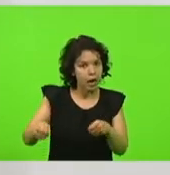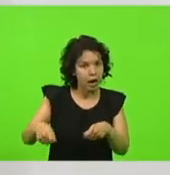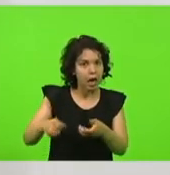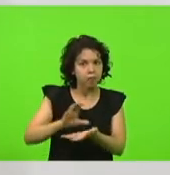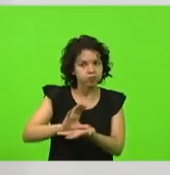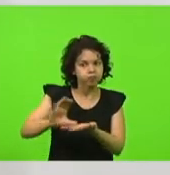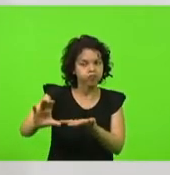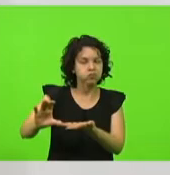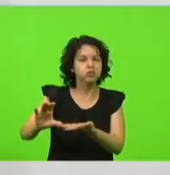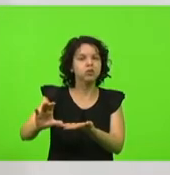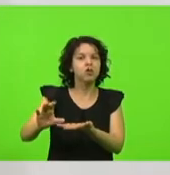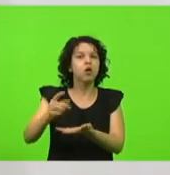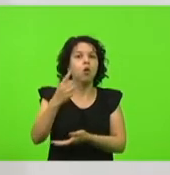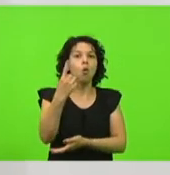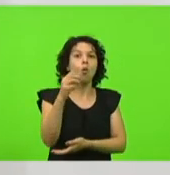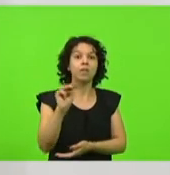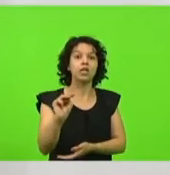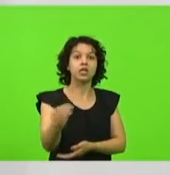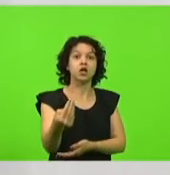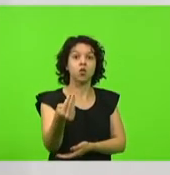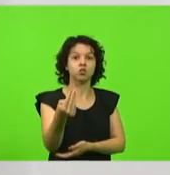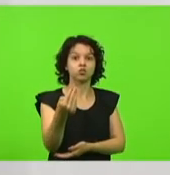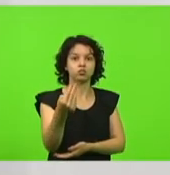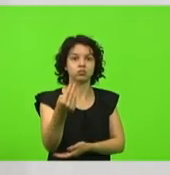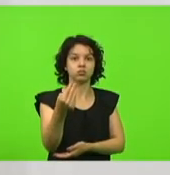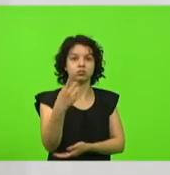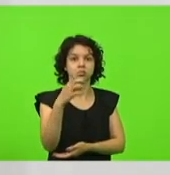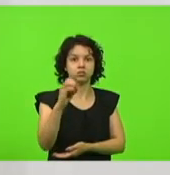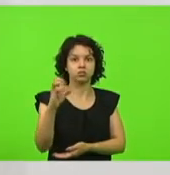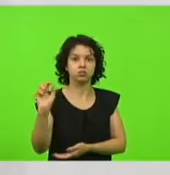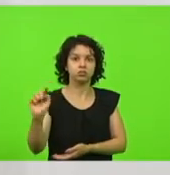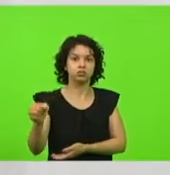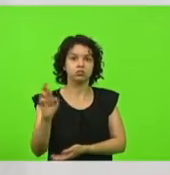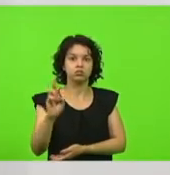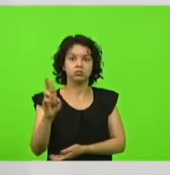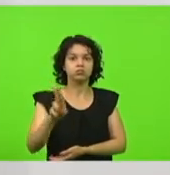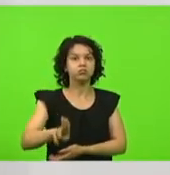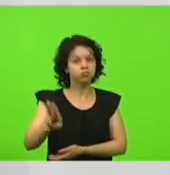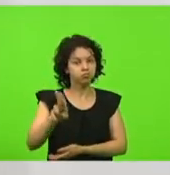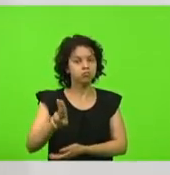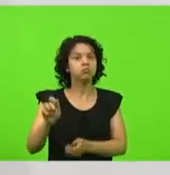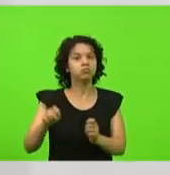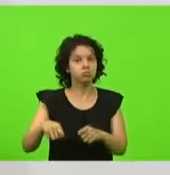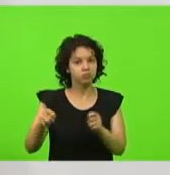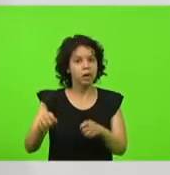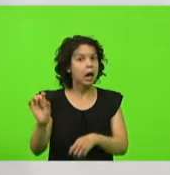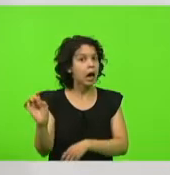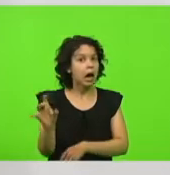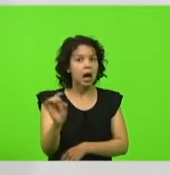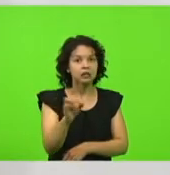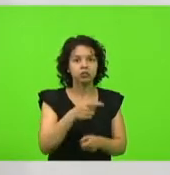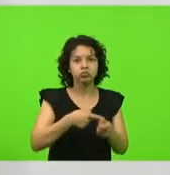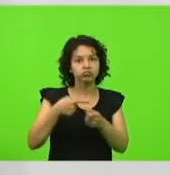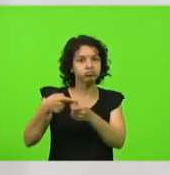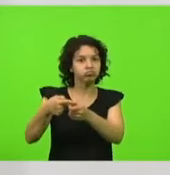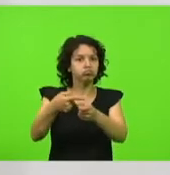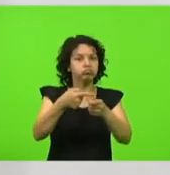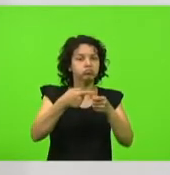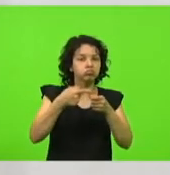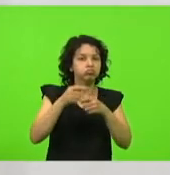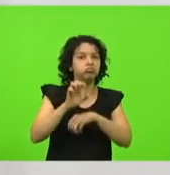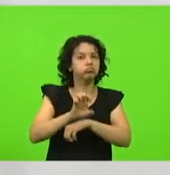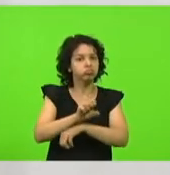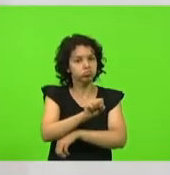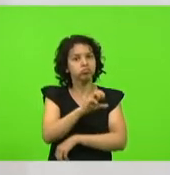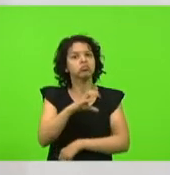Itaiópolis, 1 milhão e 100 mil reais, para usar no que bem entendesse, cada um dos 253 municípios do Estado de Santa Catarina.